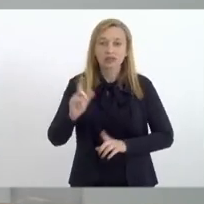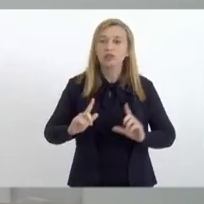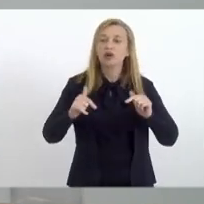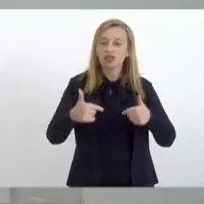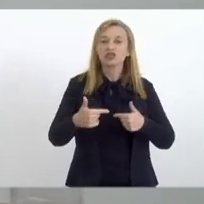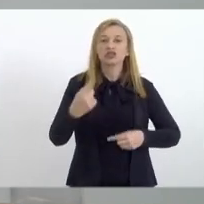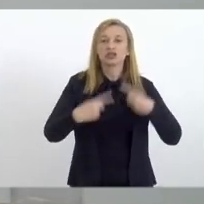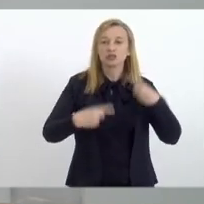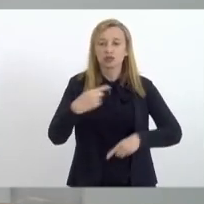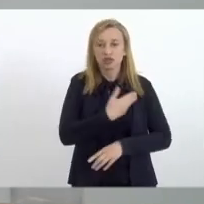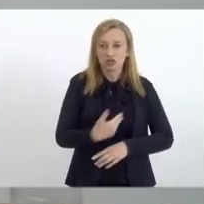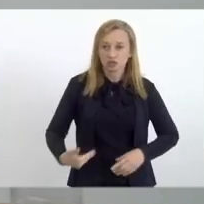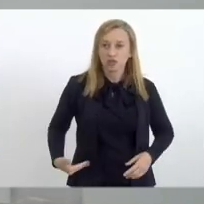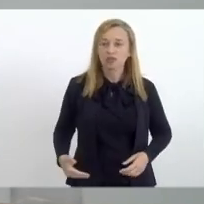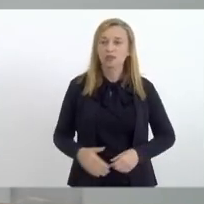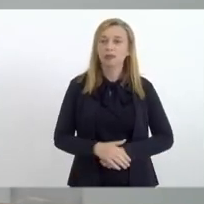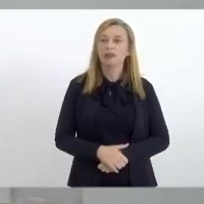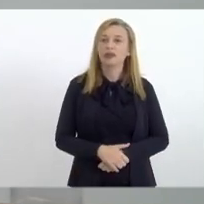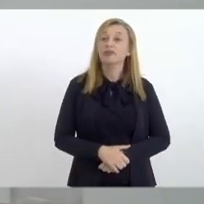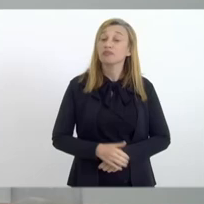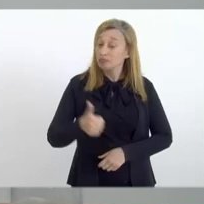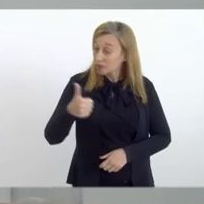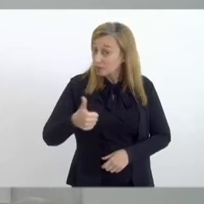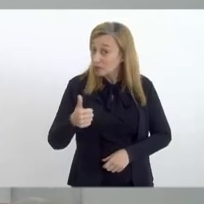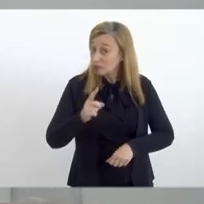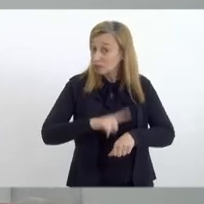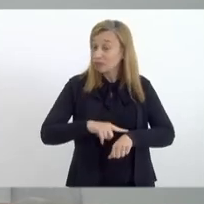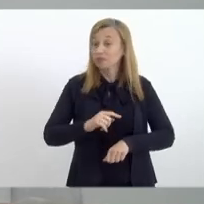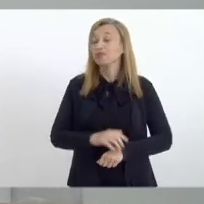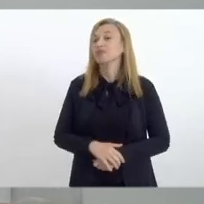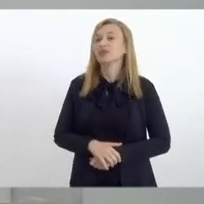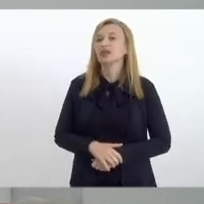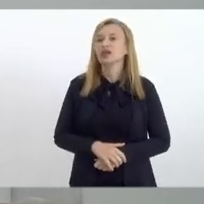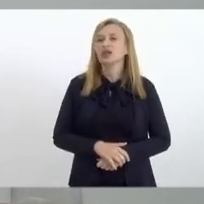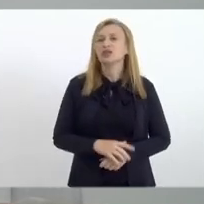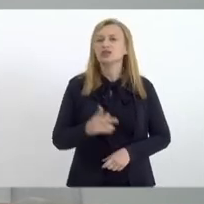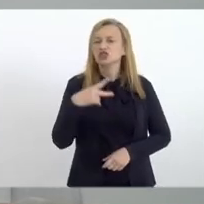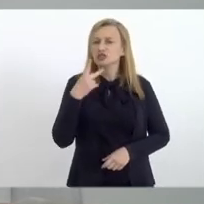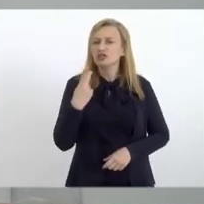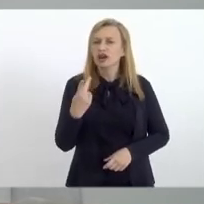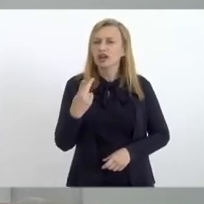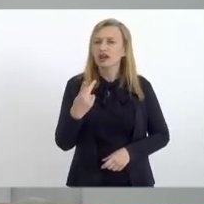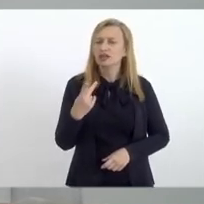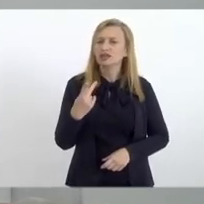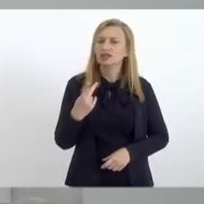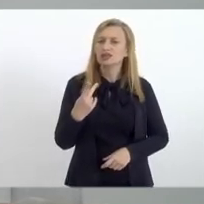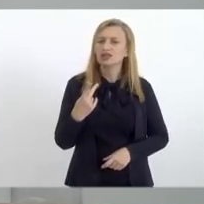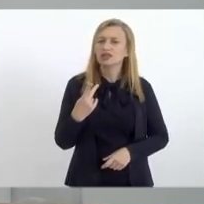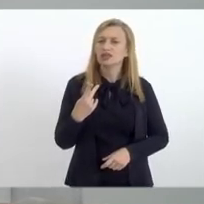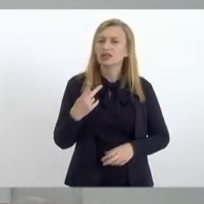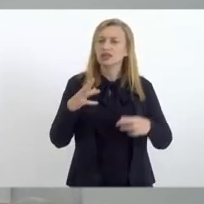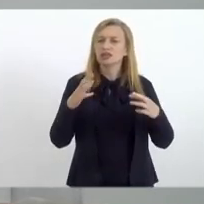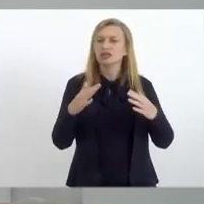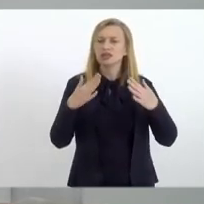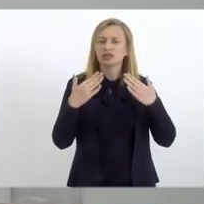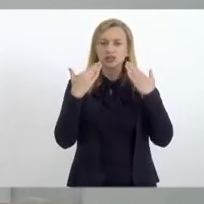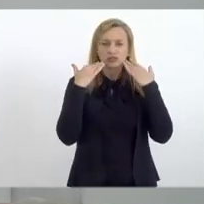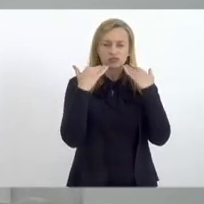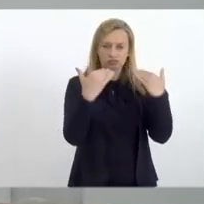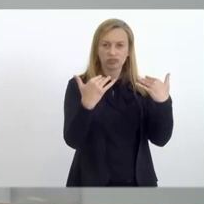das políticas públicas. Esse é o primeiro ponto. Quando a gente faz uma audiência dessa